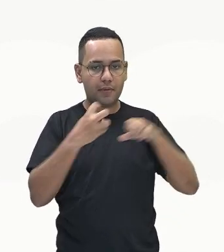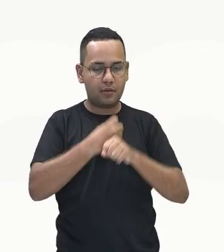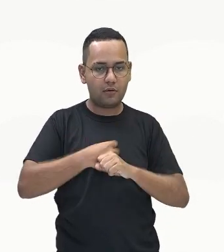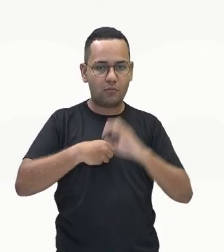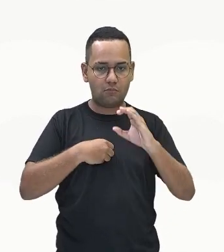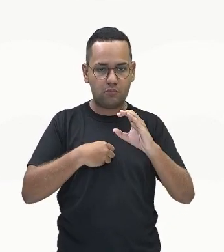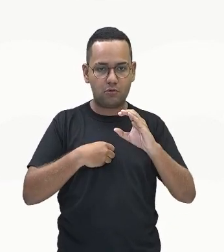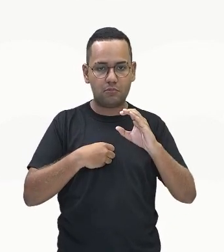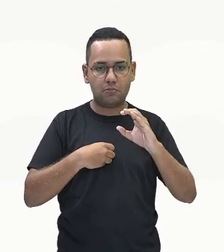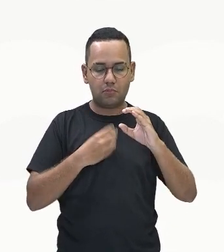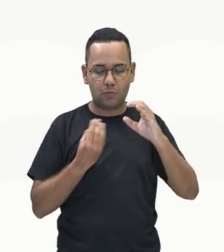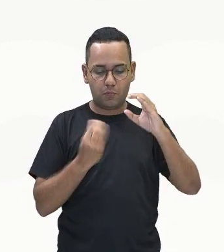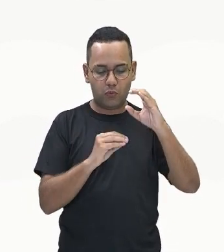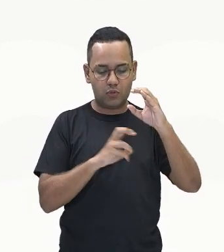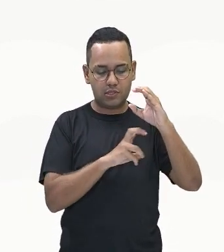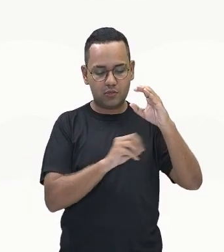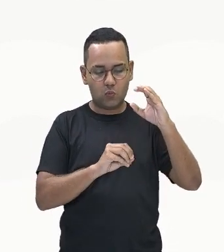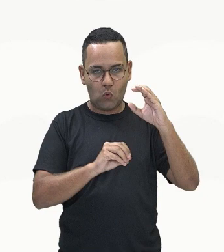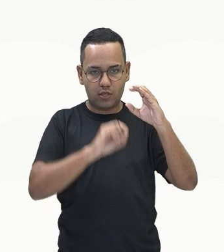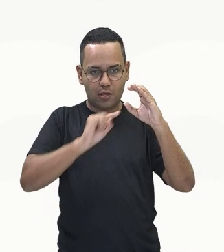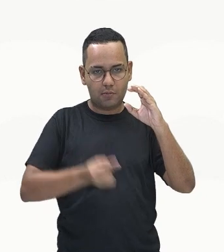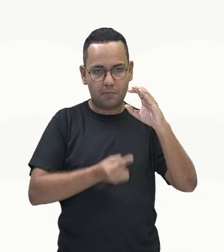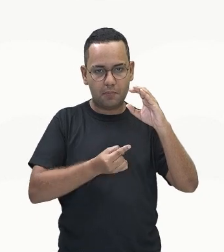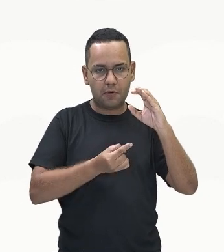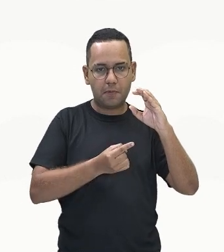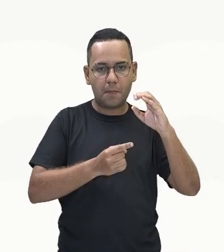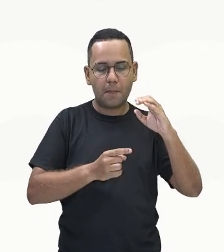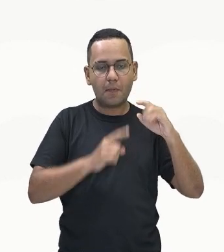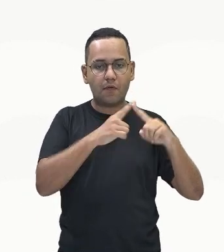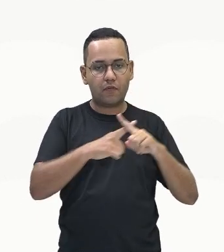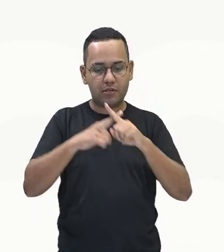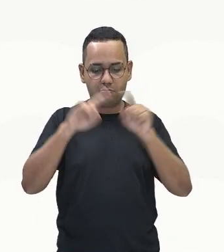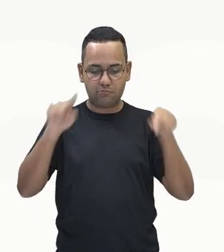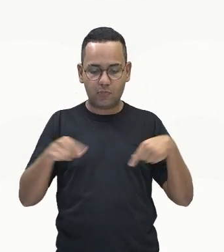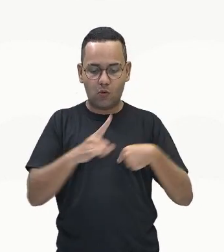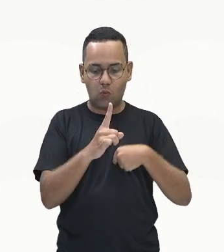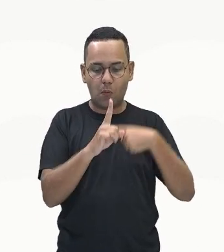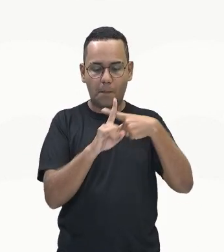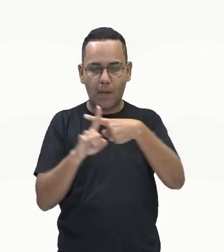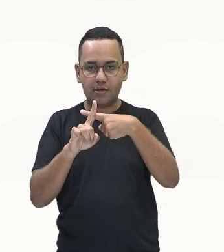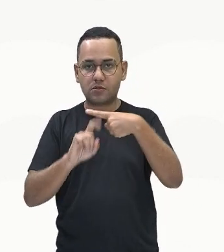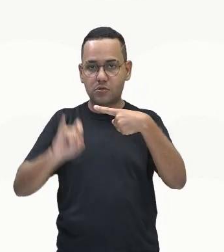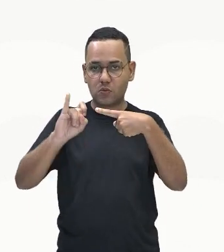capital, 50 mil. 1 mais a nossa taxa